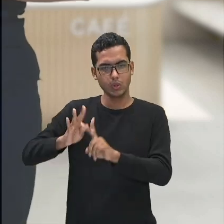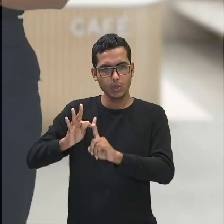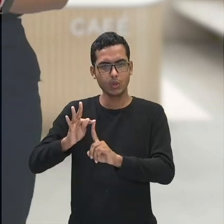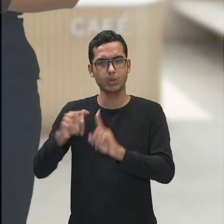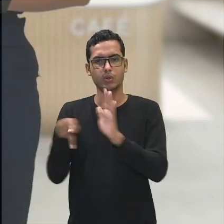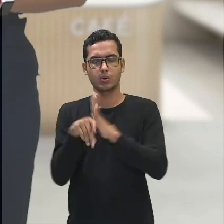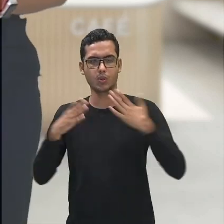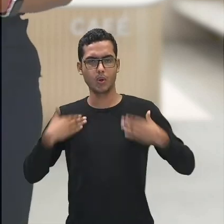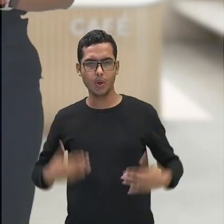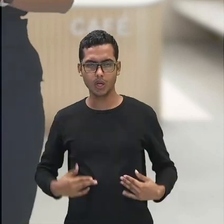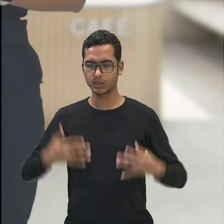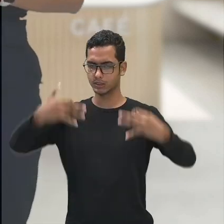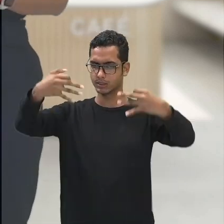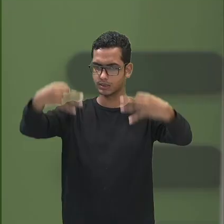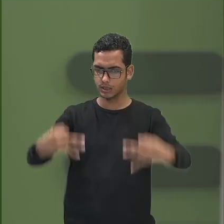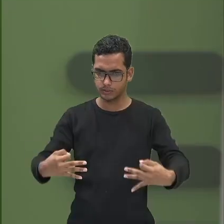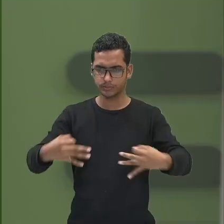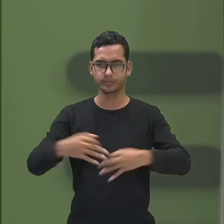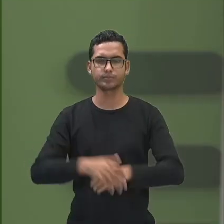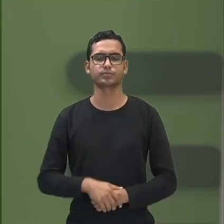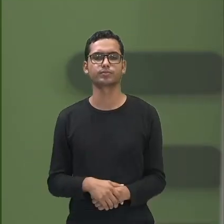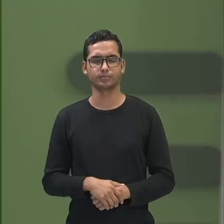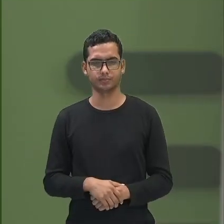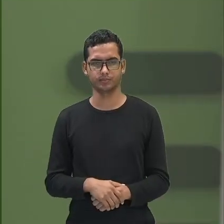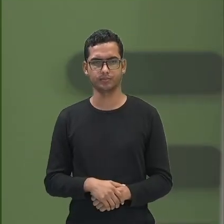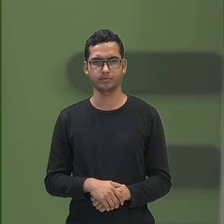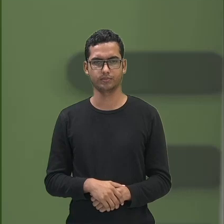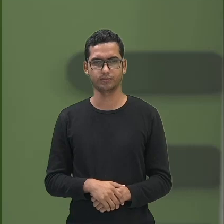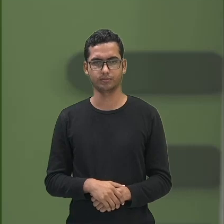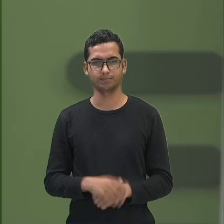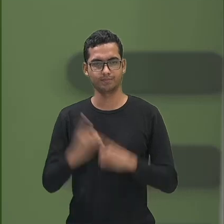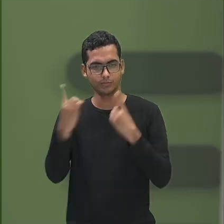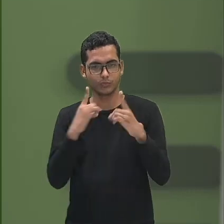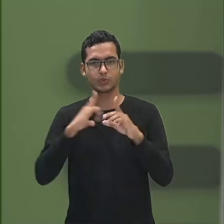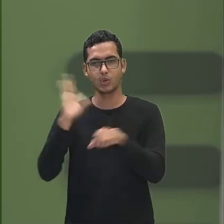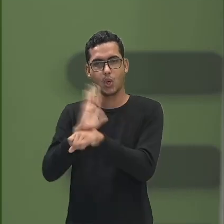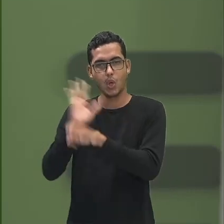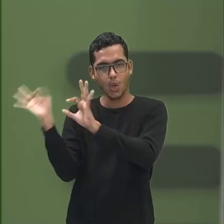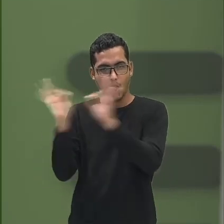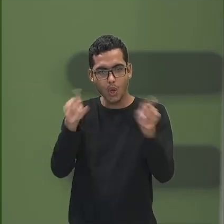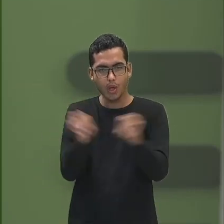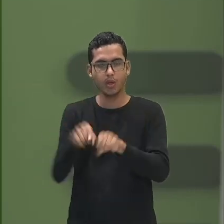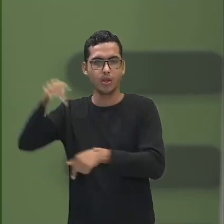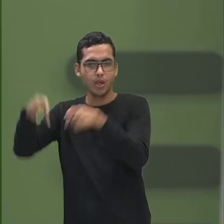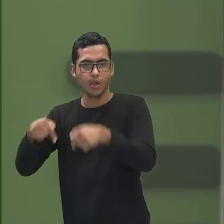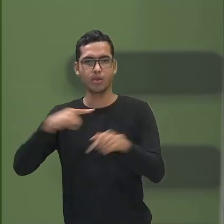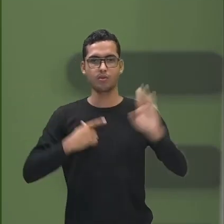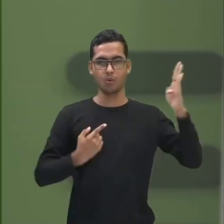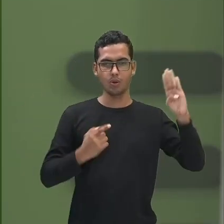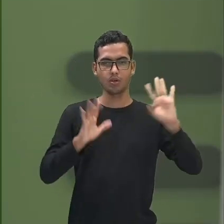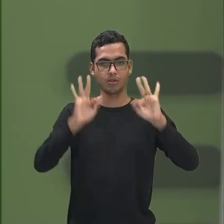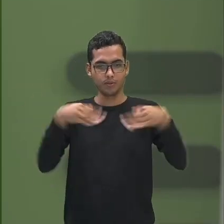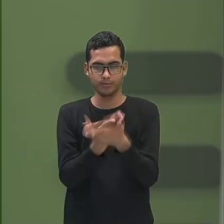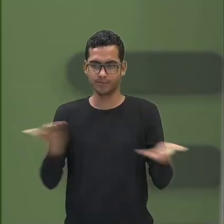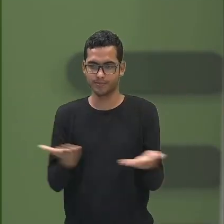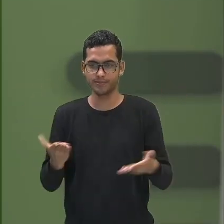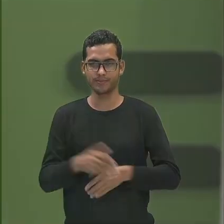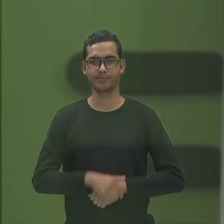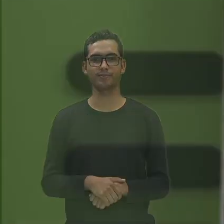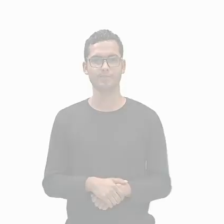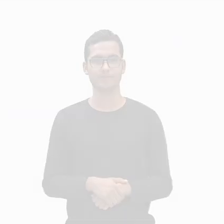corporal ideal para ele. E com esse diálogo com a química e a biologia, terminamos a